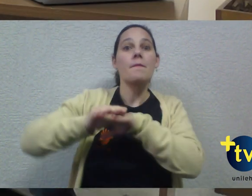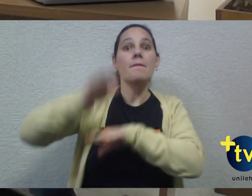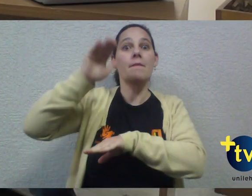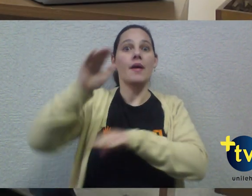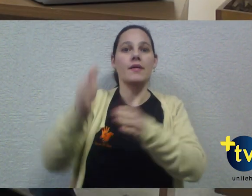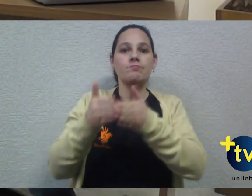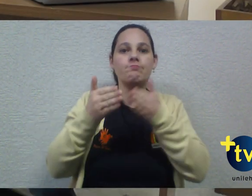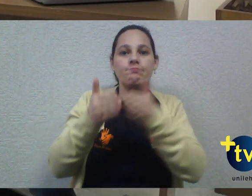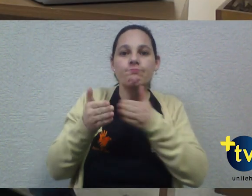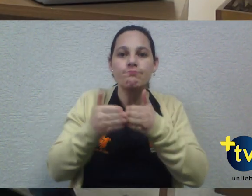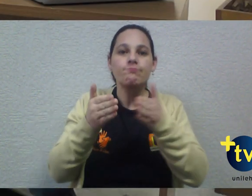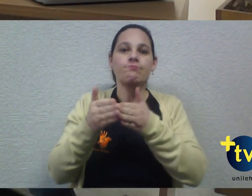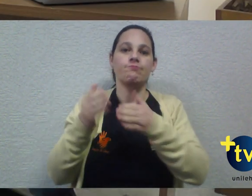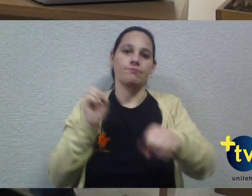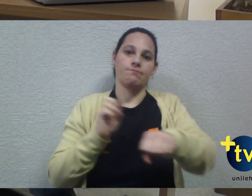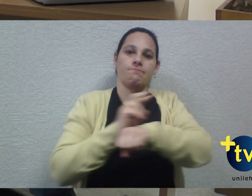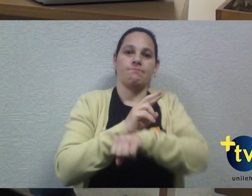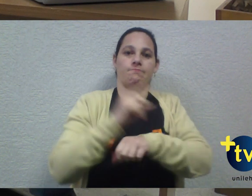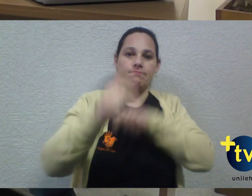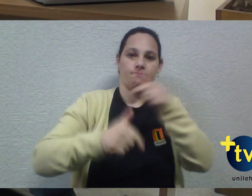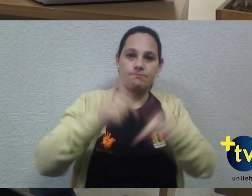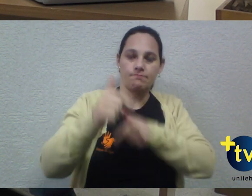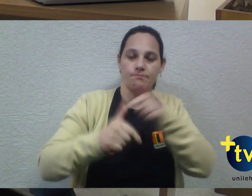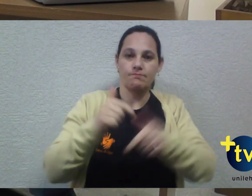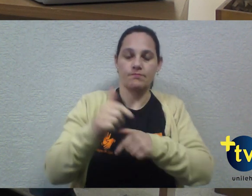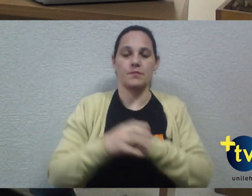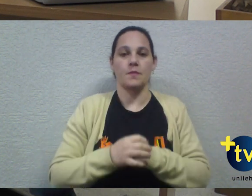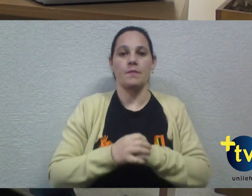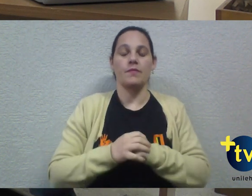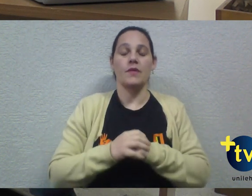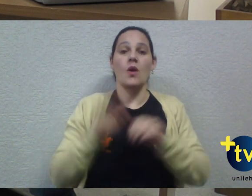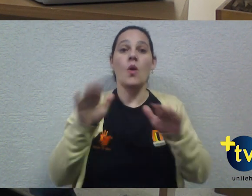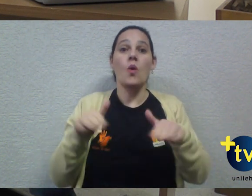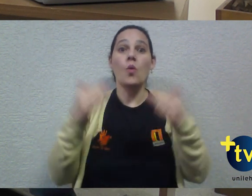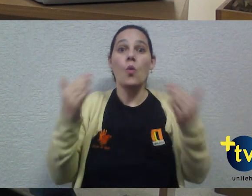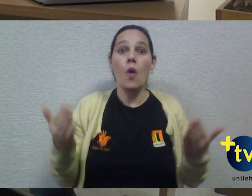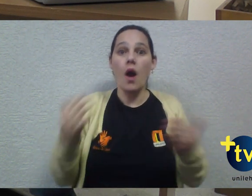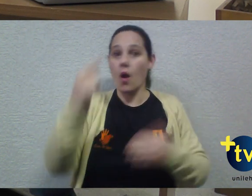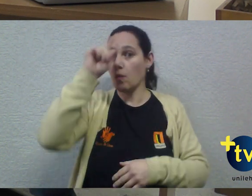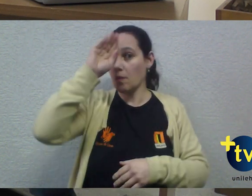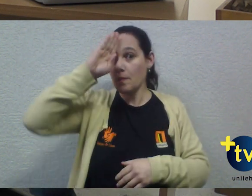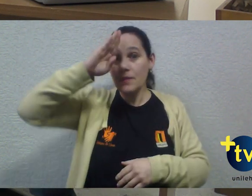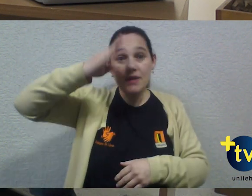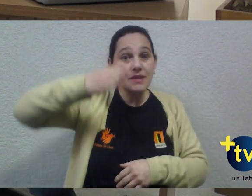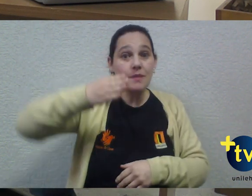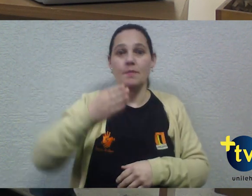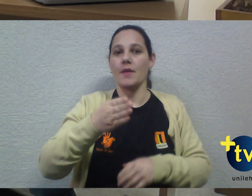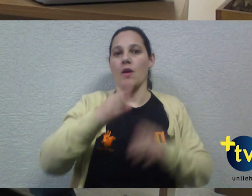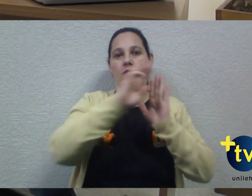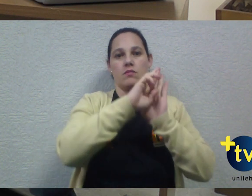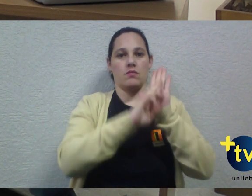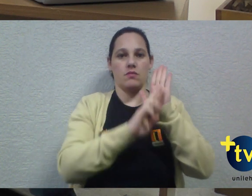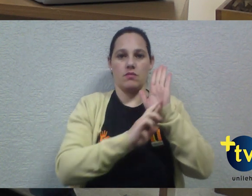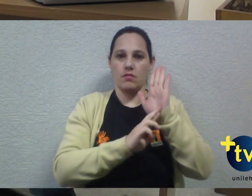vai abordar nesse conteúdo? Quais são os principais requisitos e qualificações a se ingressar no mercado de